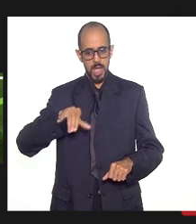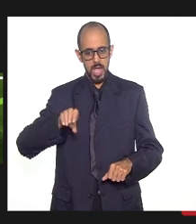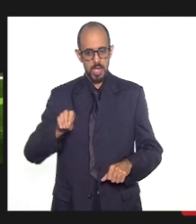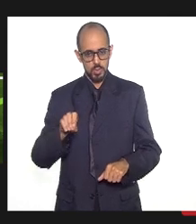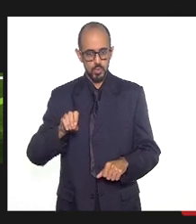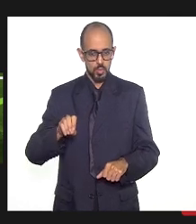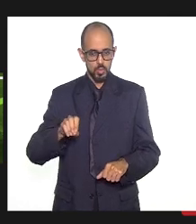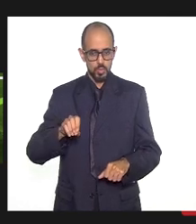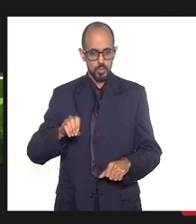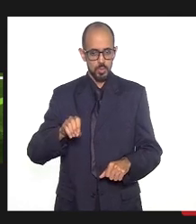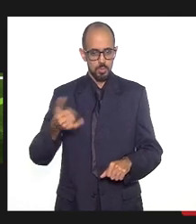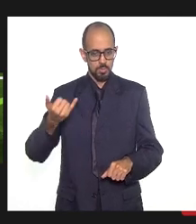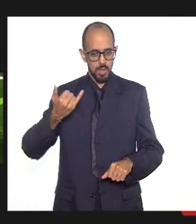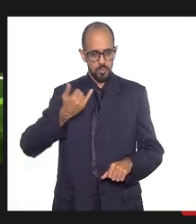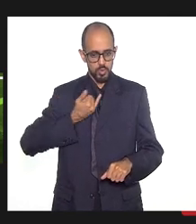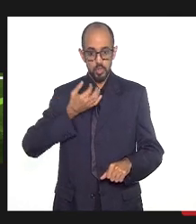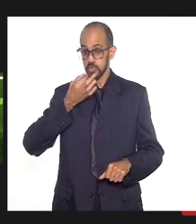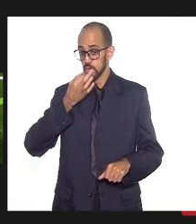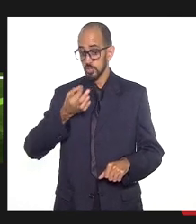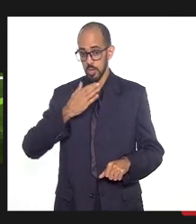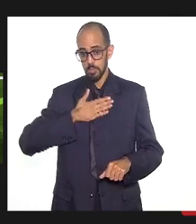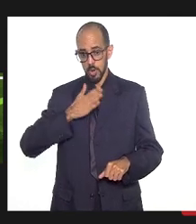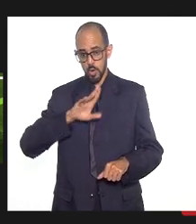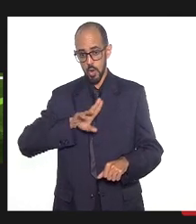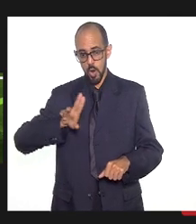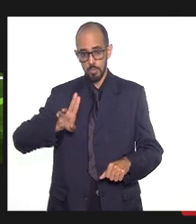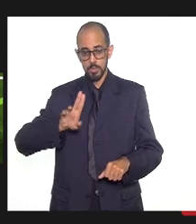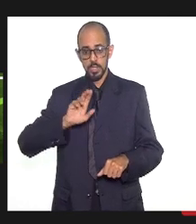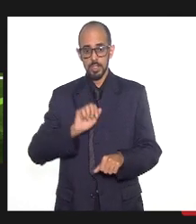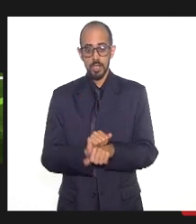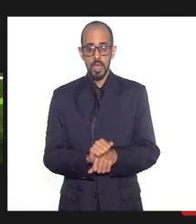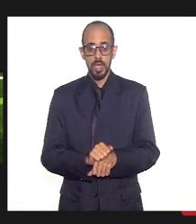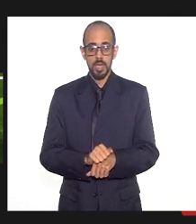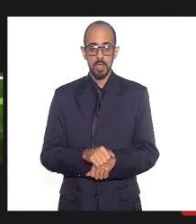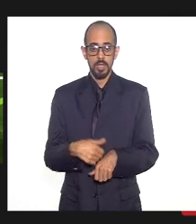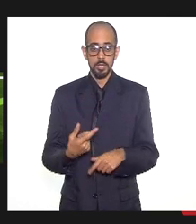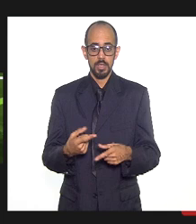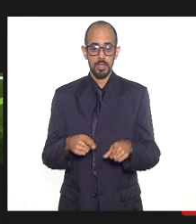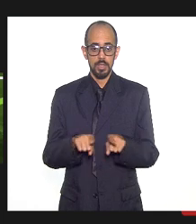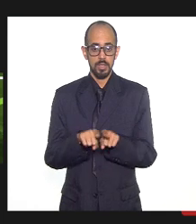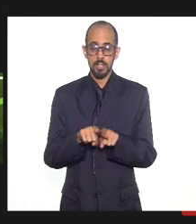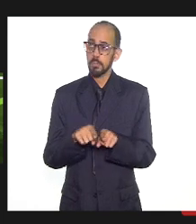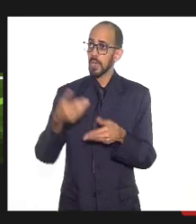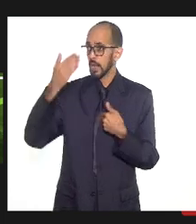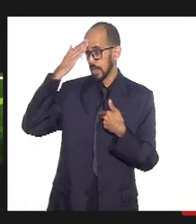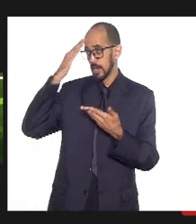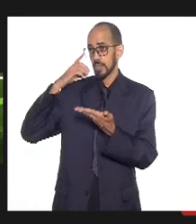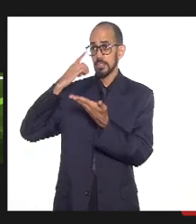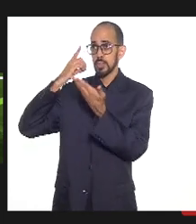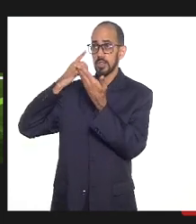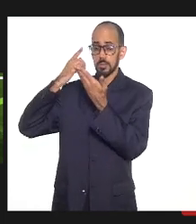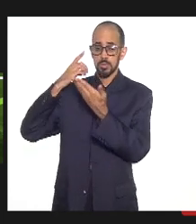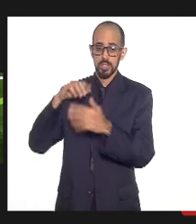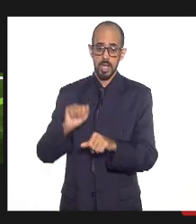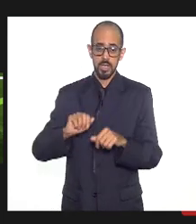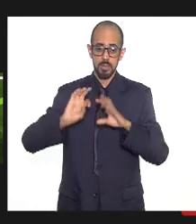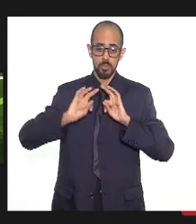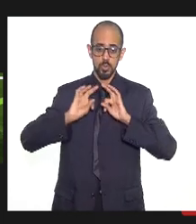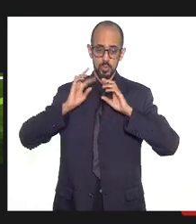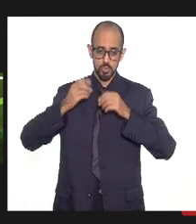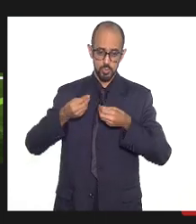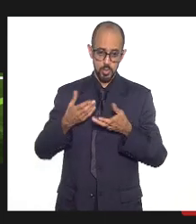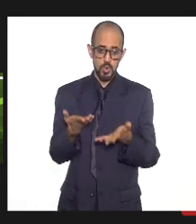que indicou meu nome, e agradeço à deputada por tudo aí,